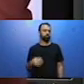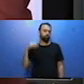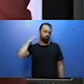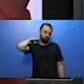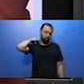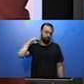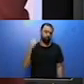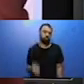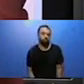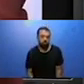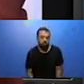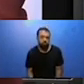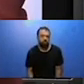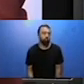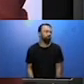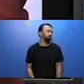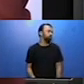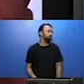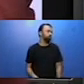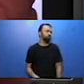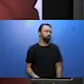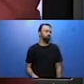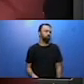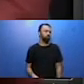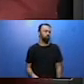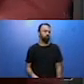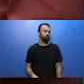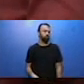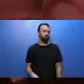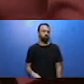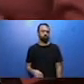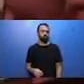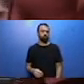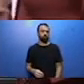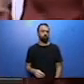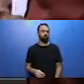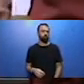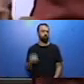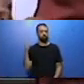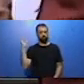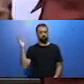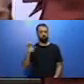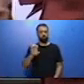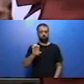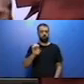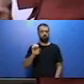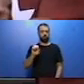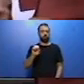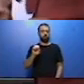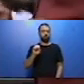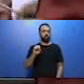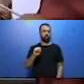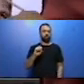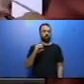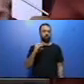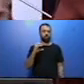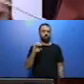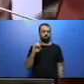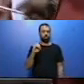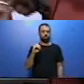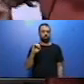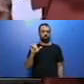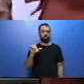até, logo na altura do ombro, né? Fica bem feio. A escoliose, ela dá uma curva ou para a direita ou